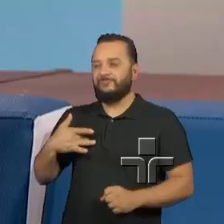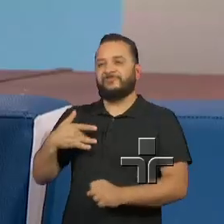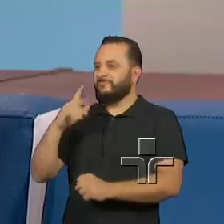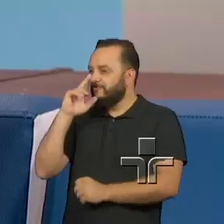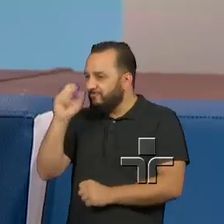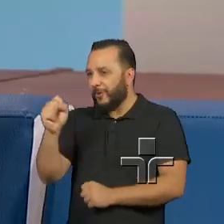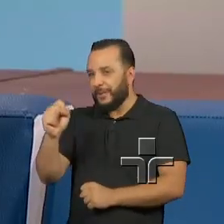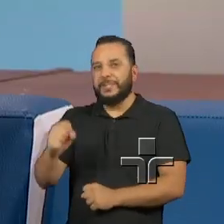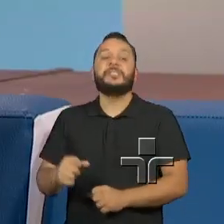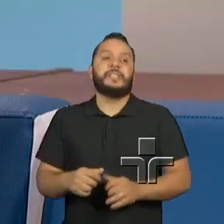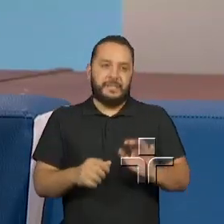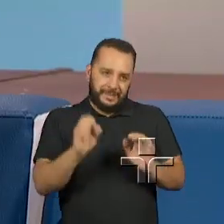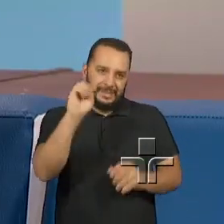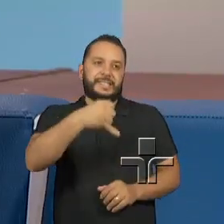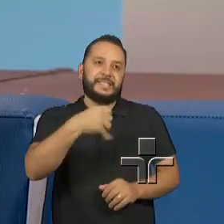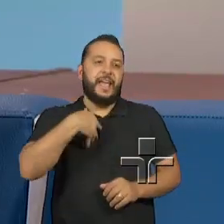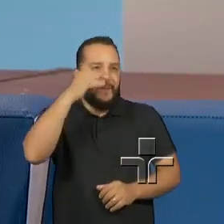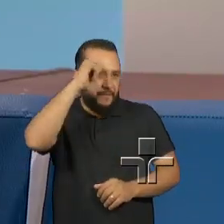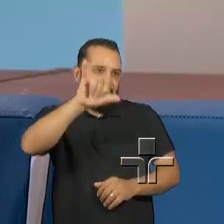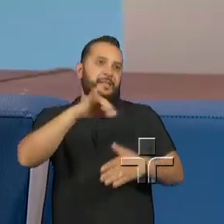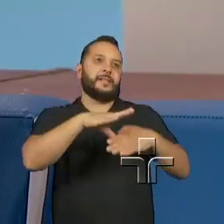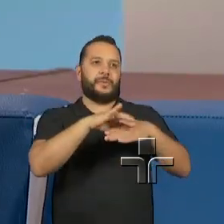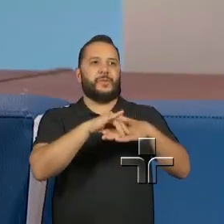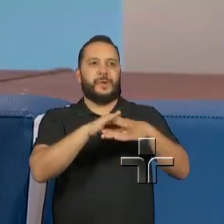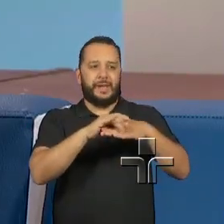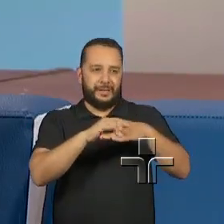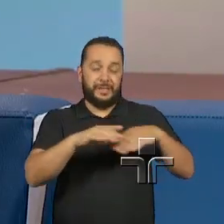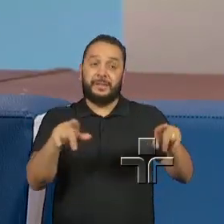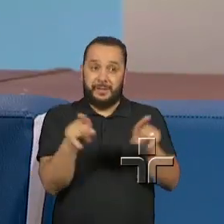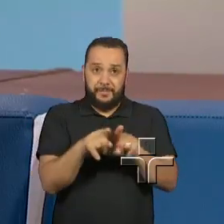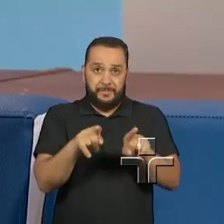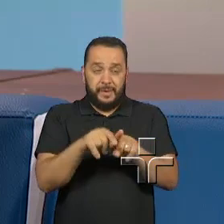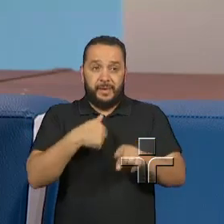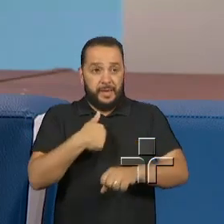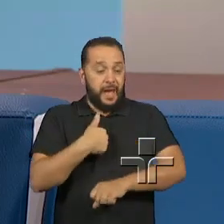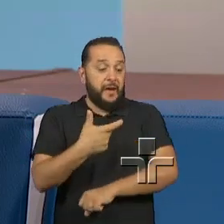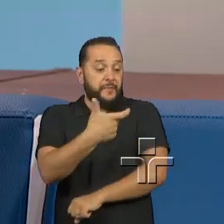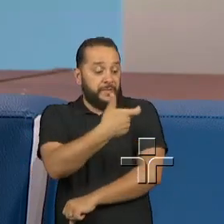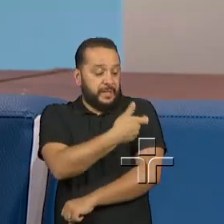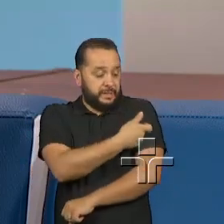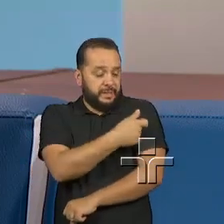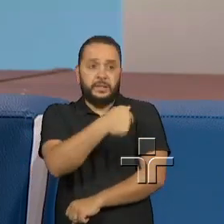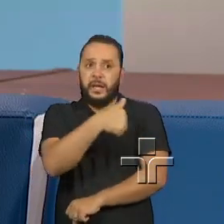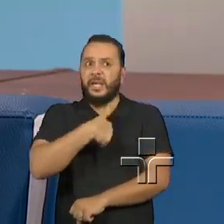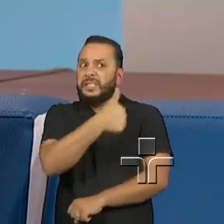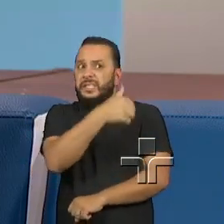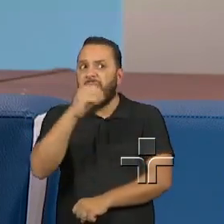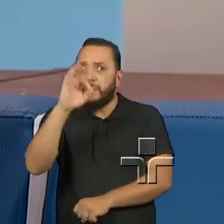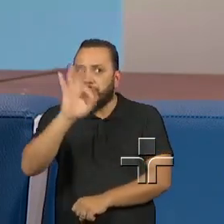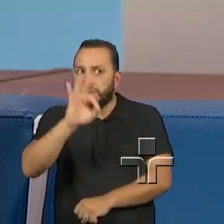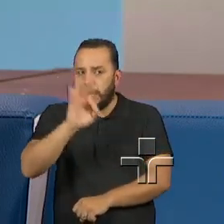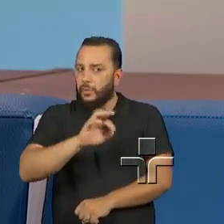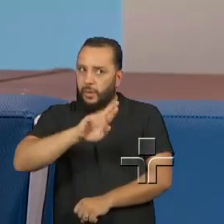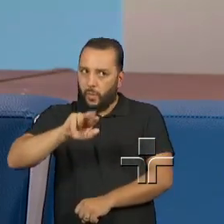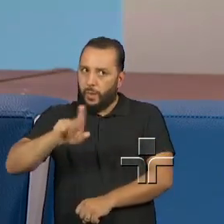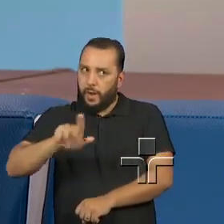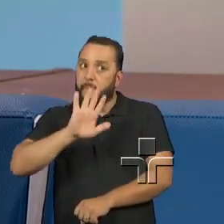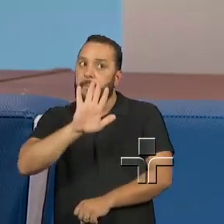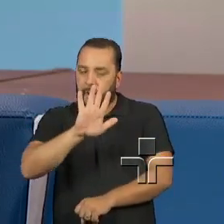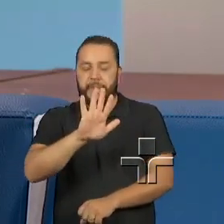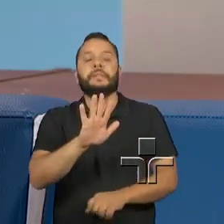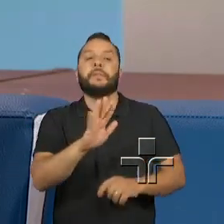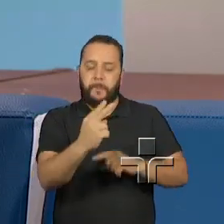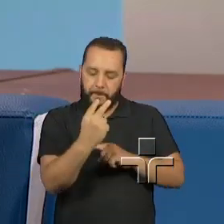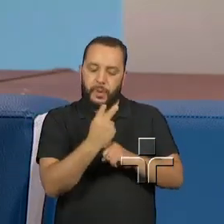Sim, perfeito. Menos doentes e também a vacina, apesar dela não ser 100%, mas ela também protege contra